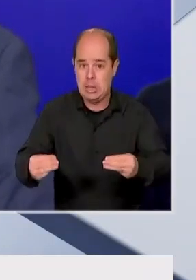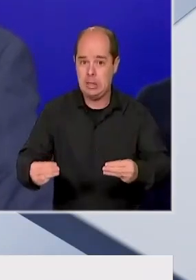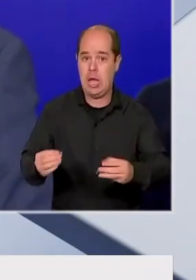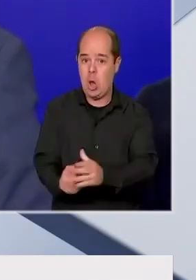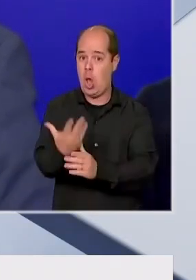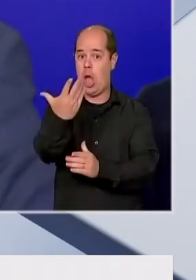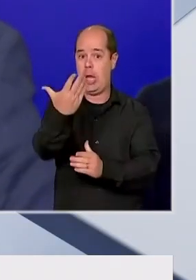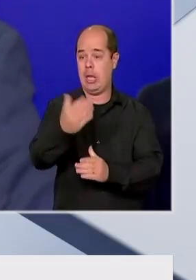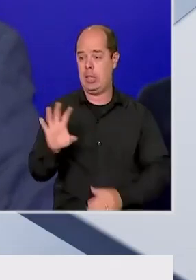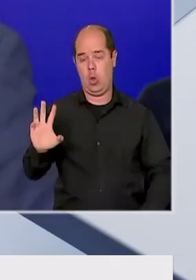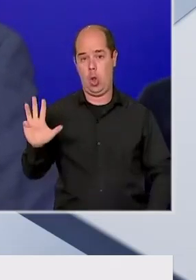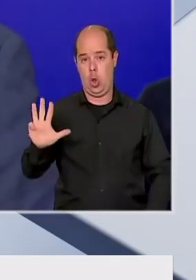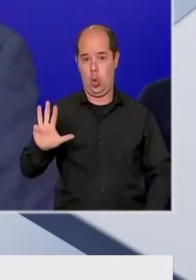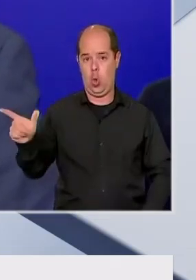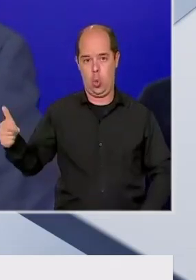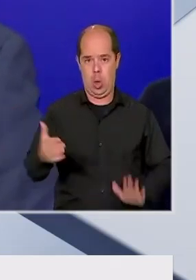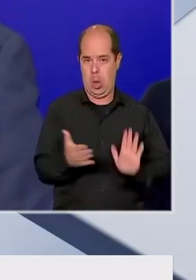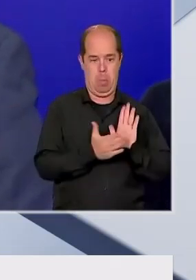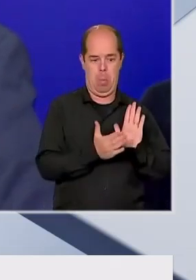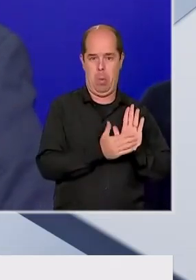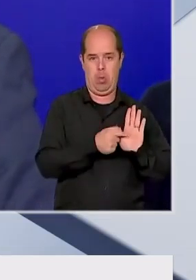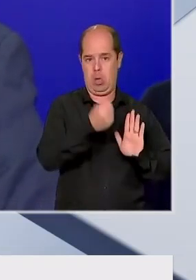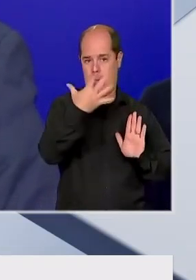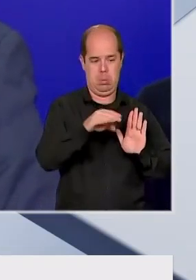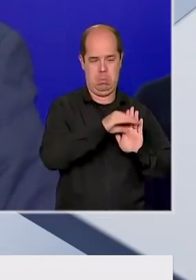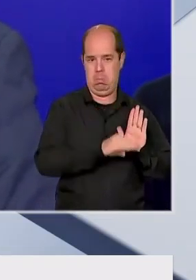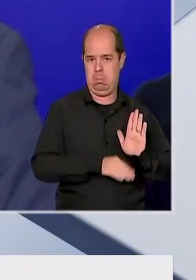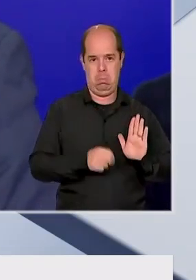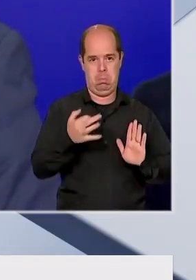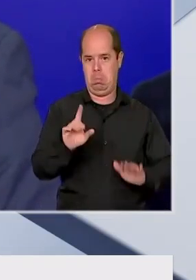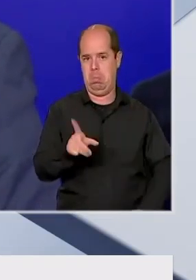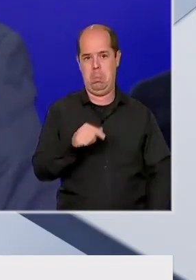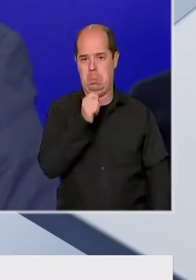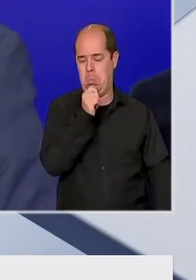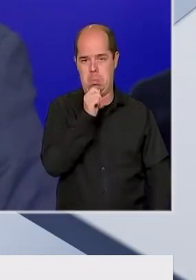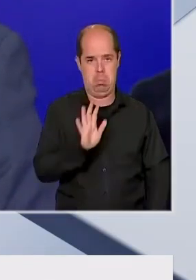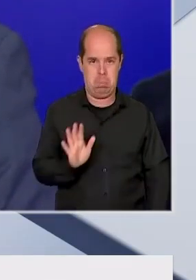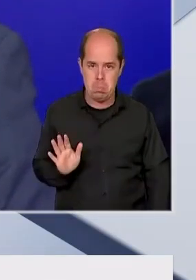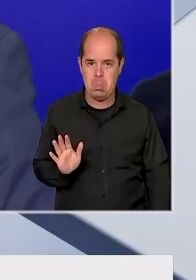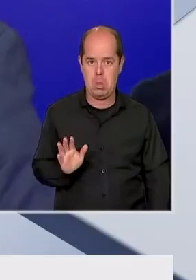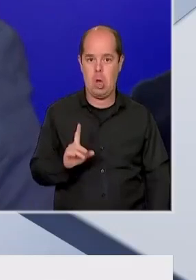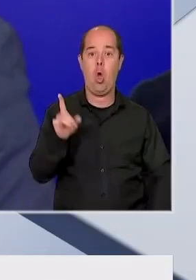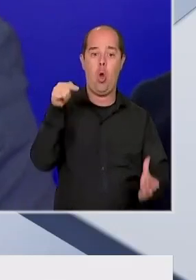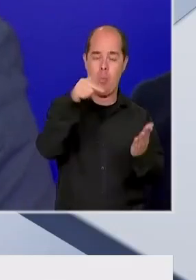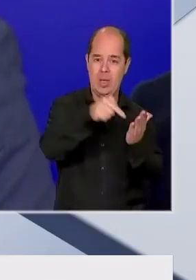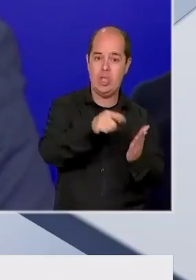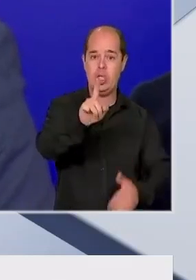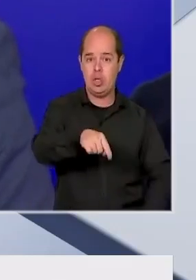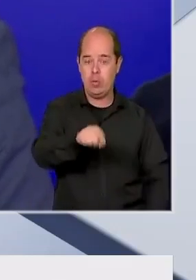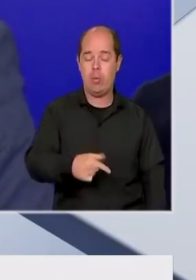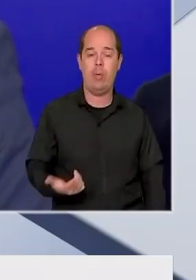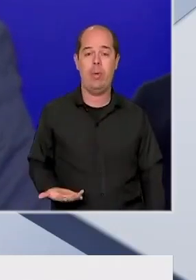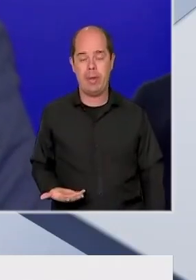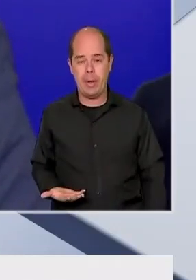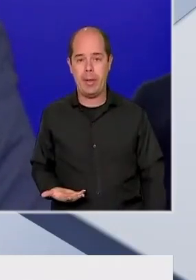quê Porque a fronteira norte do Brasil também é há muitos anos aliás um uma